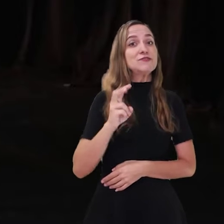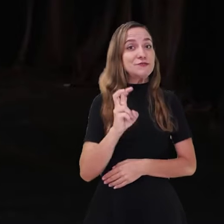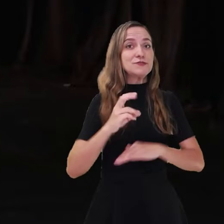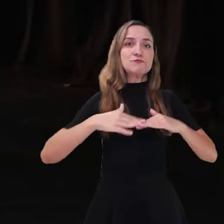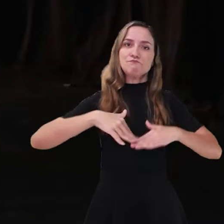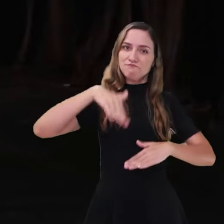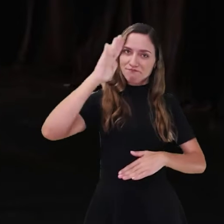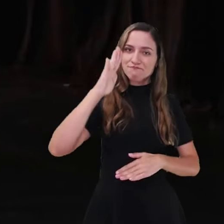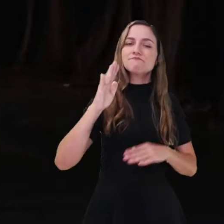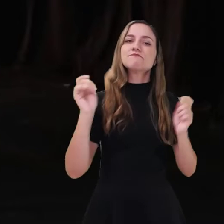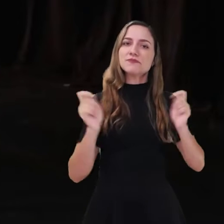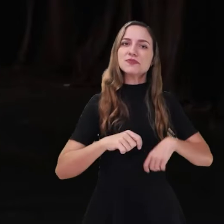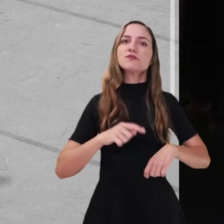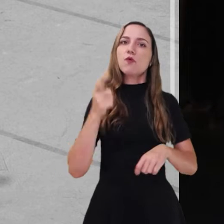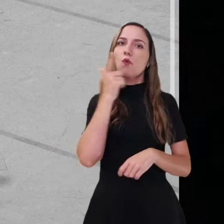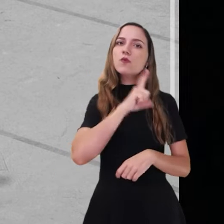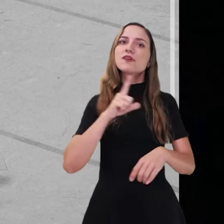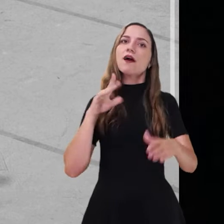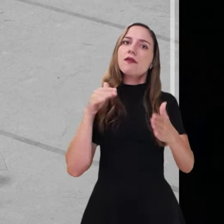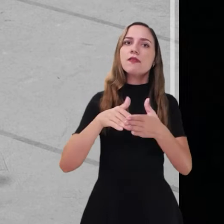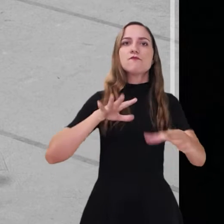anos até a formação superior.